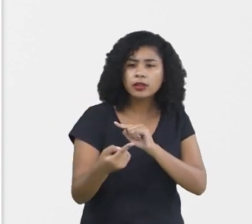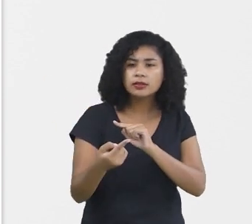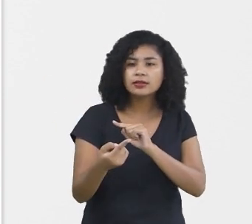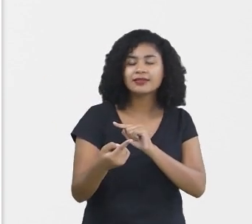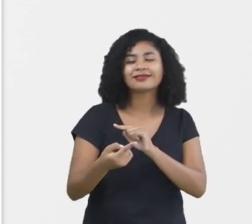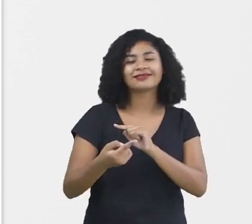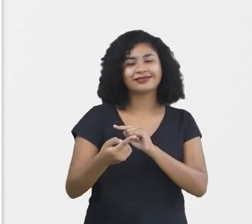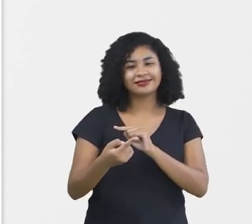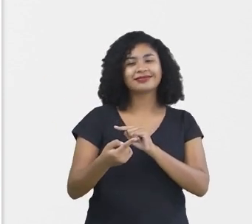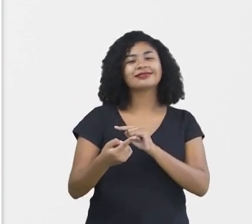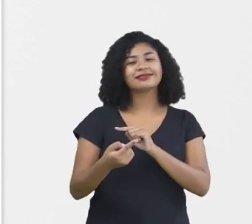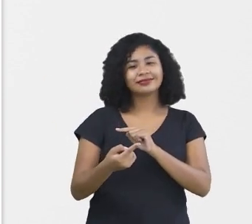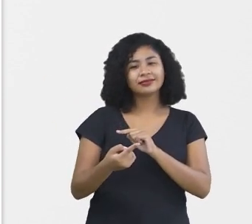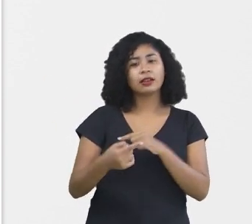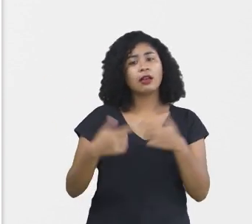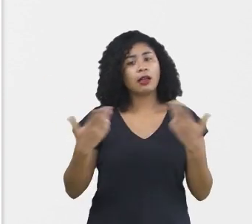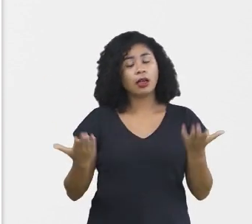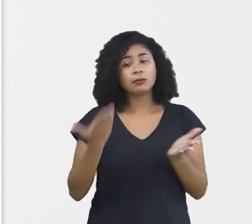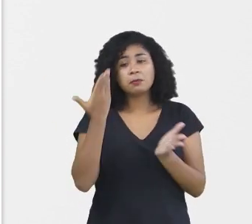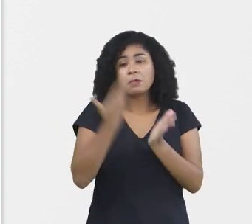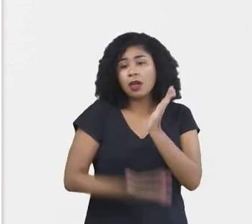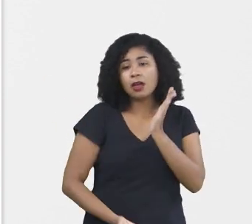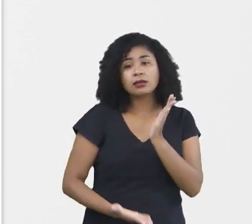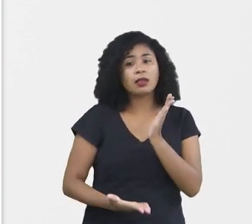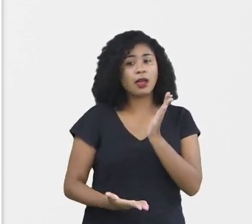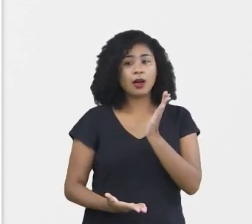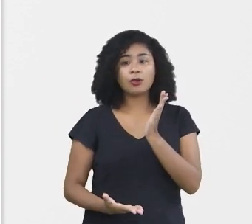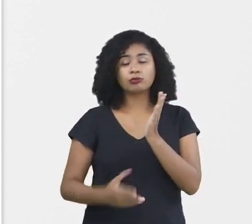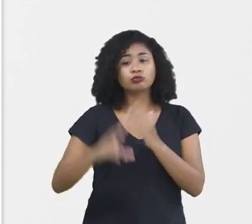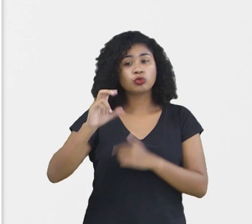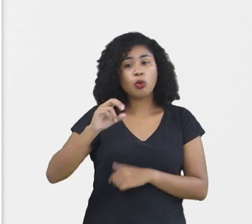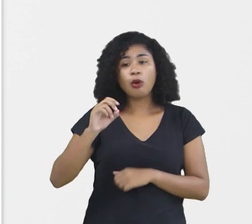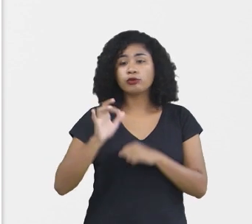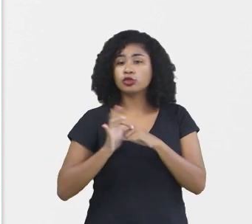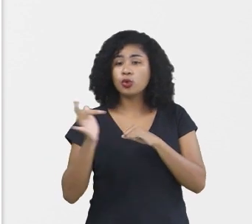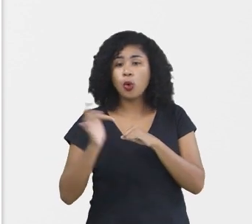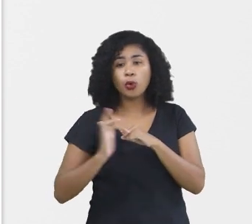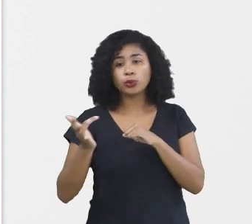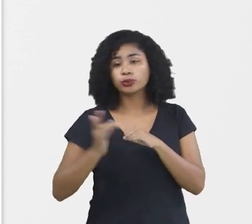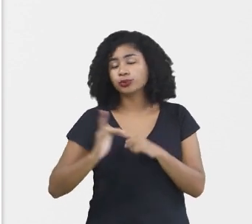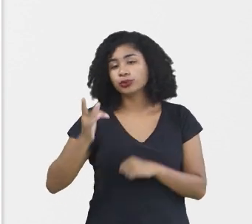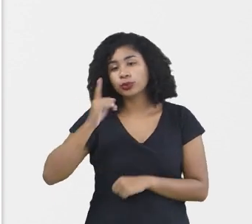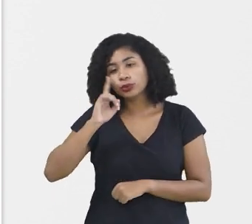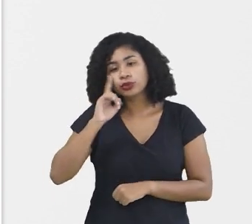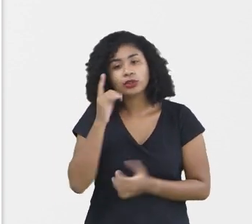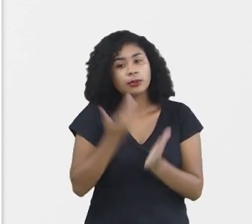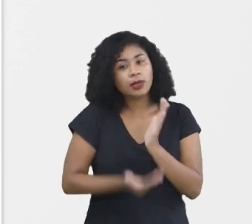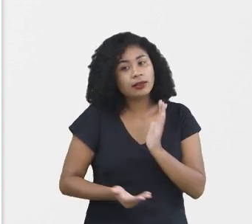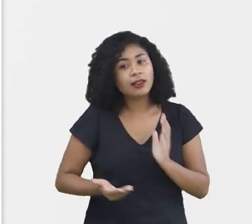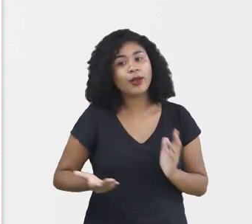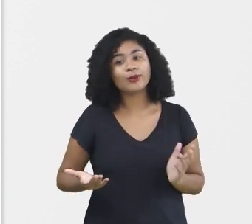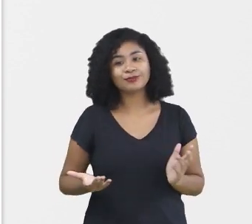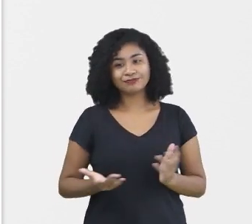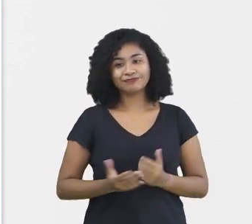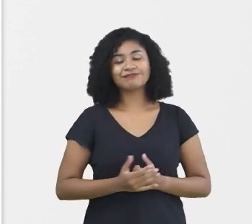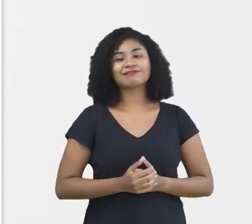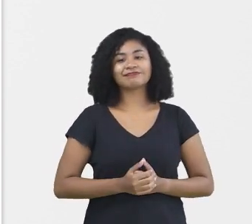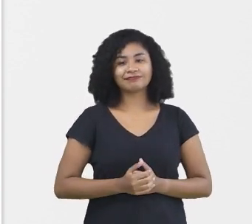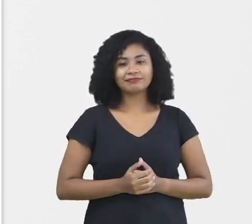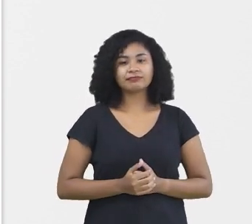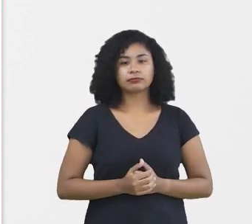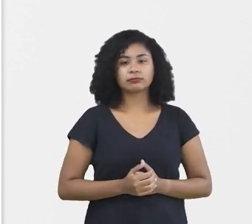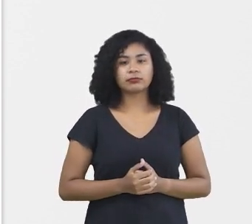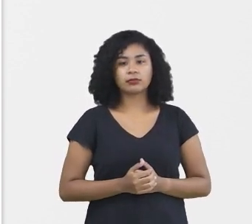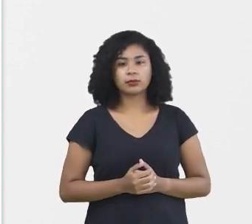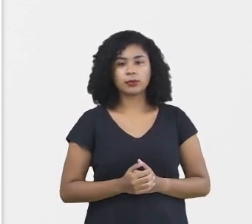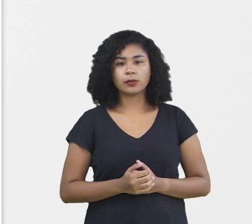consequência vai ser o que? A perda da fortuna que eles tinham, né? A causa é o fato deles terem